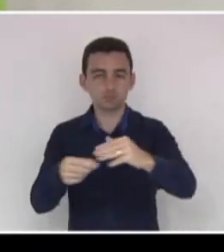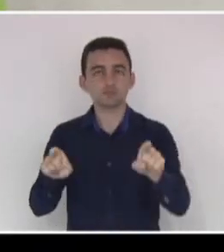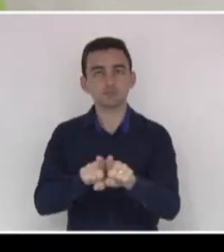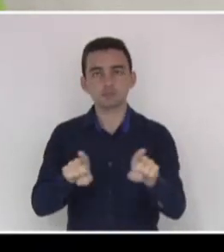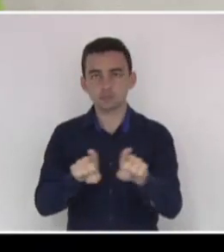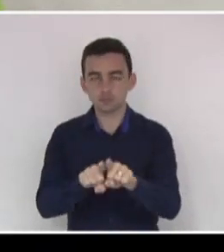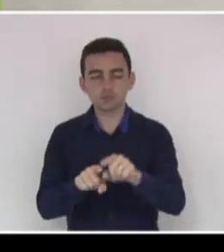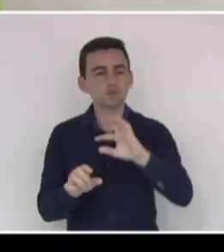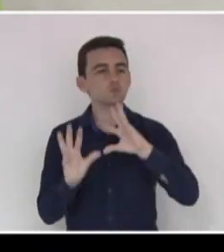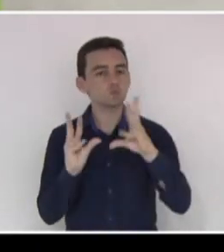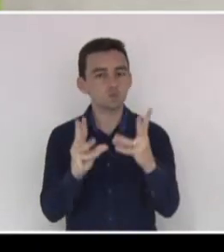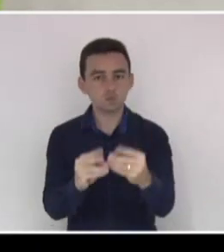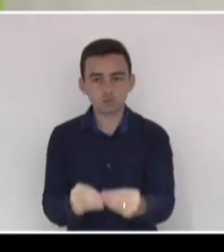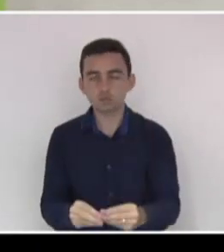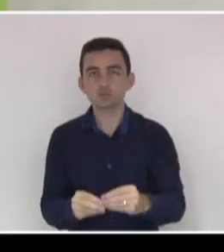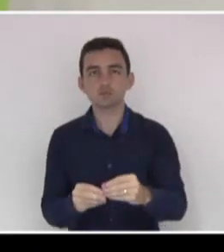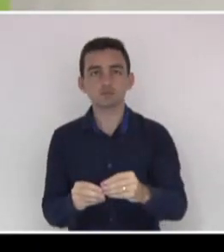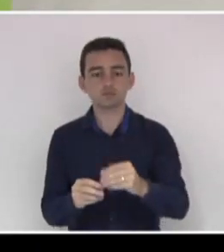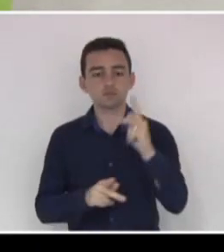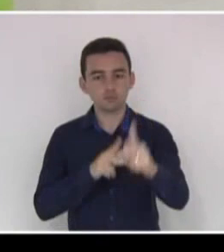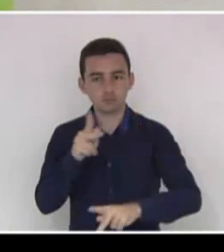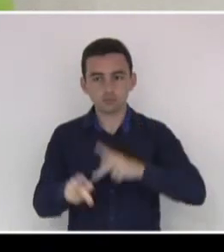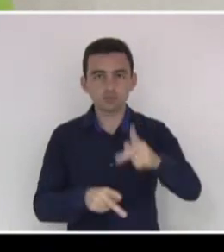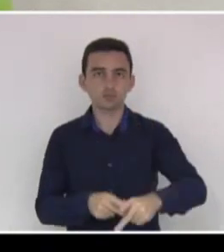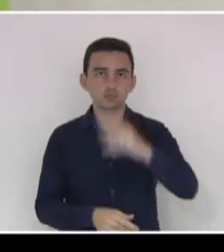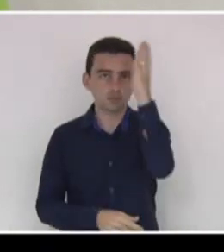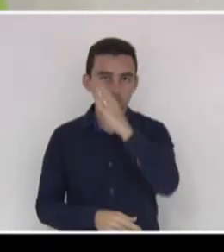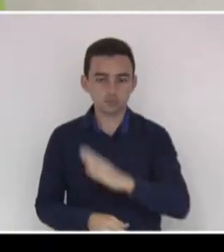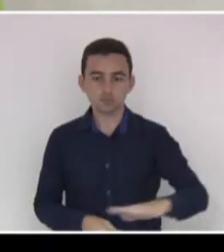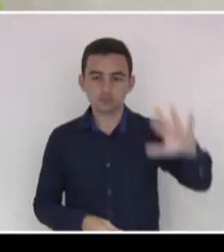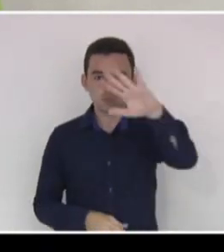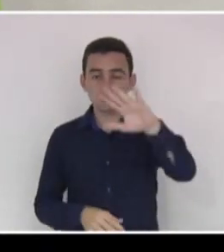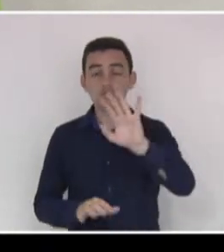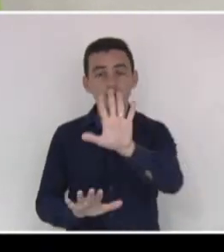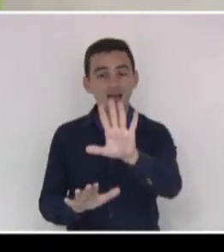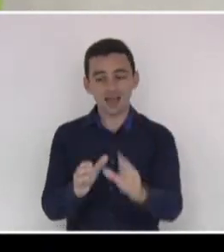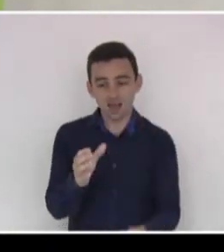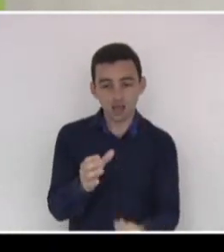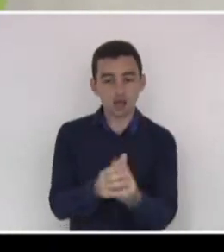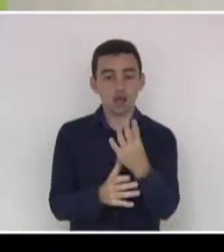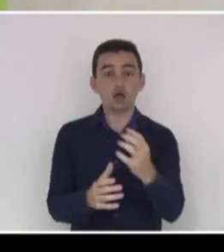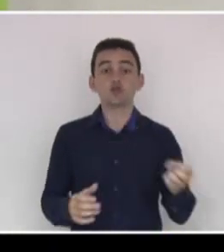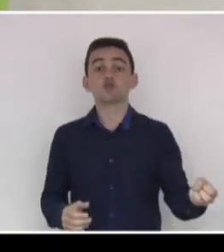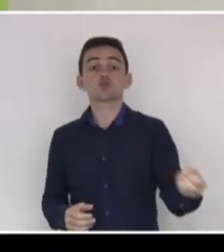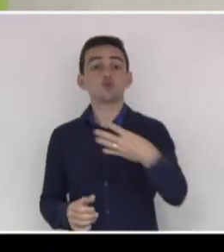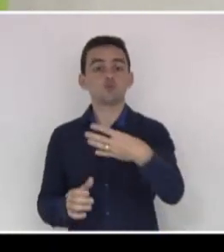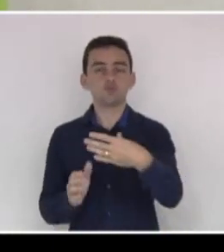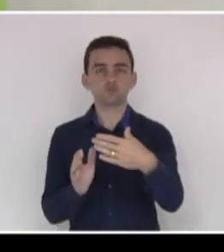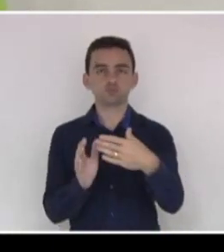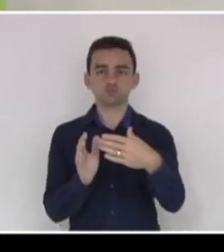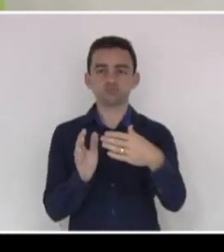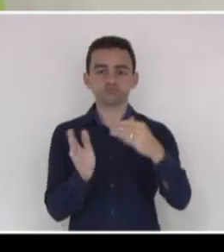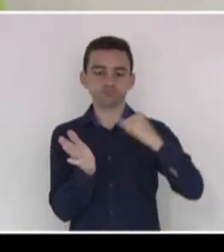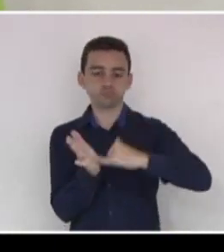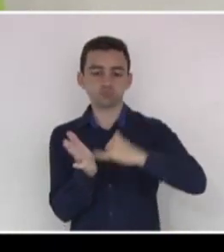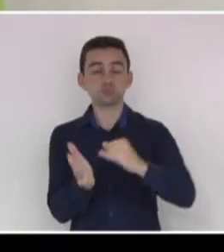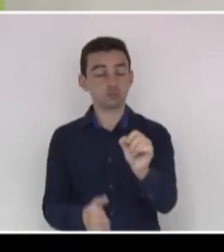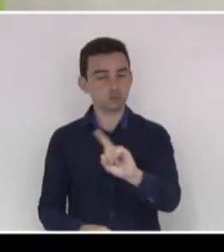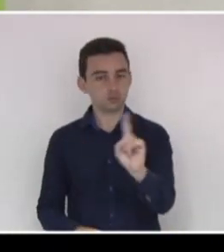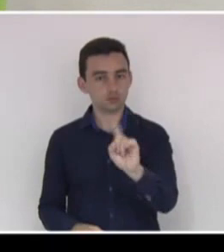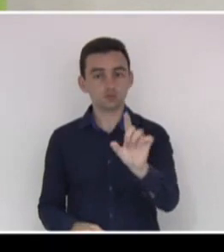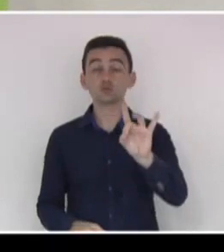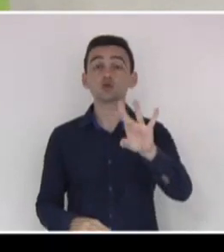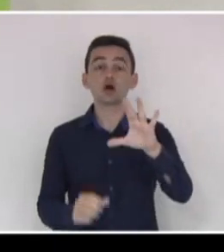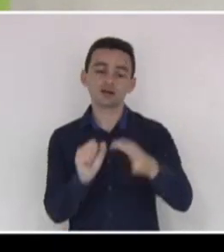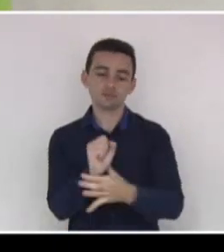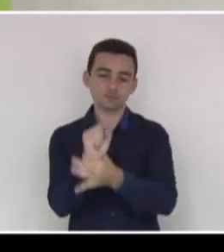de recursos sem criar um novo imposto, né? Apenas garantindo que os